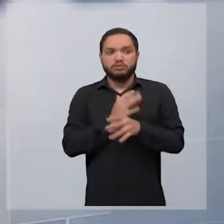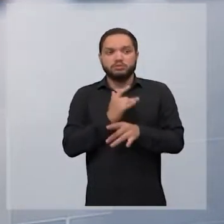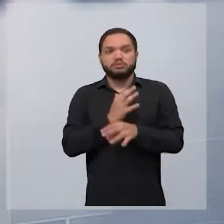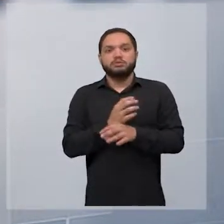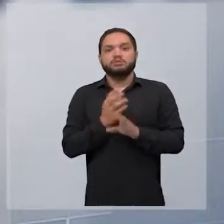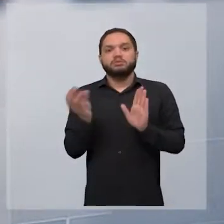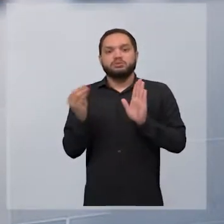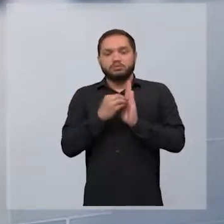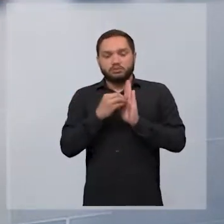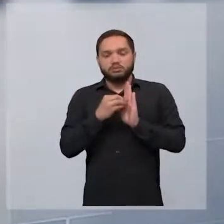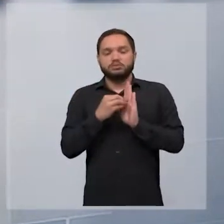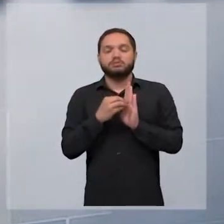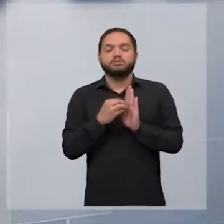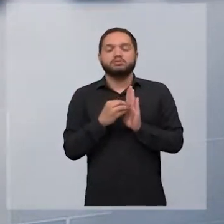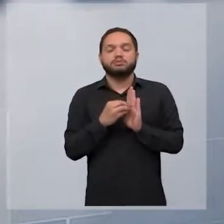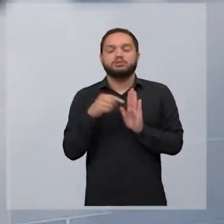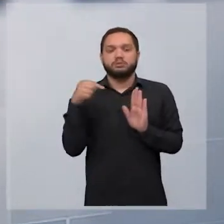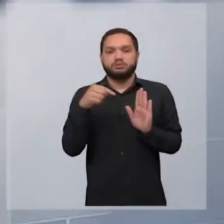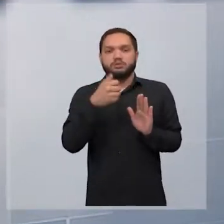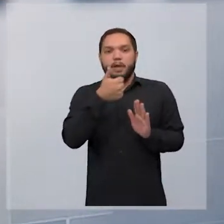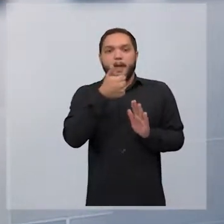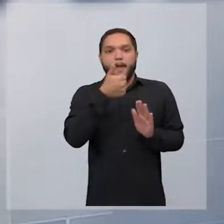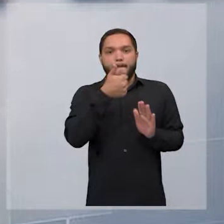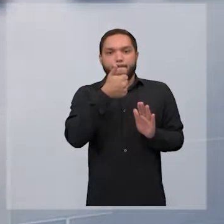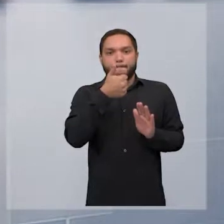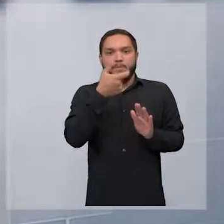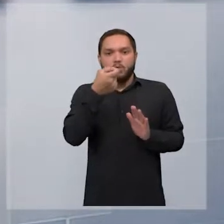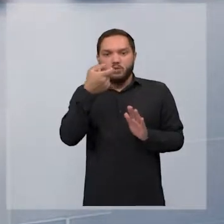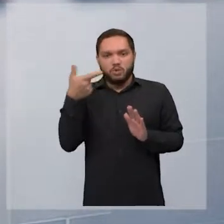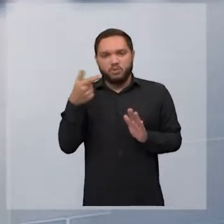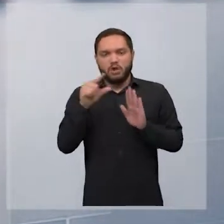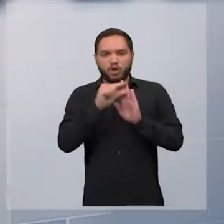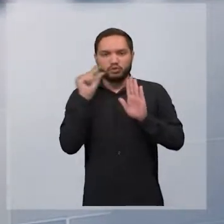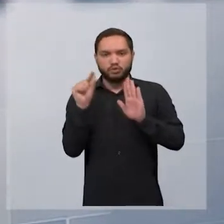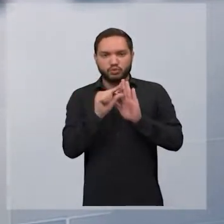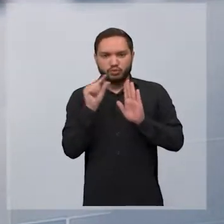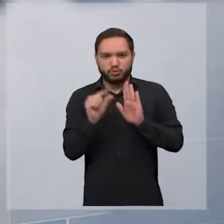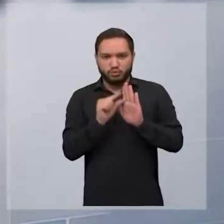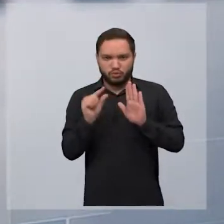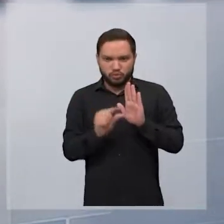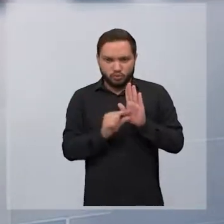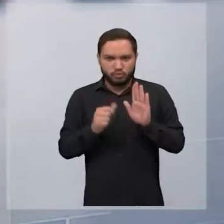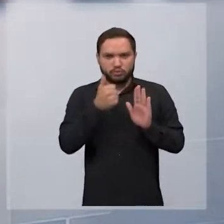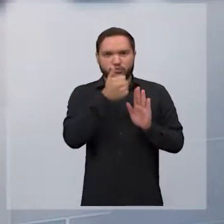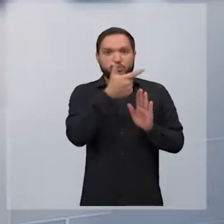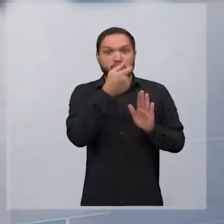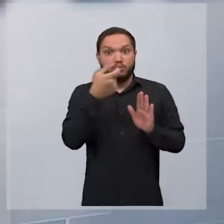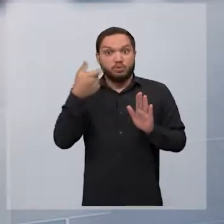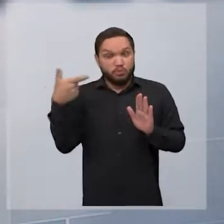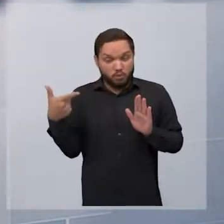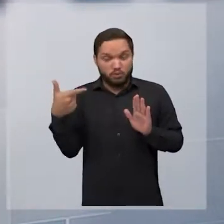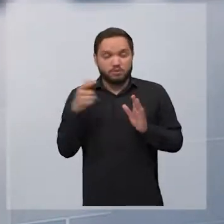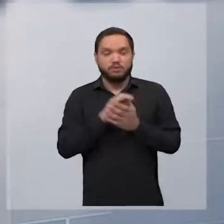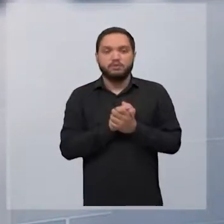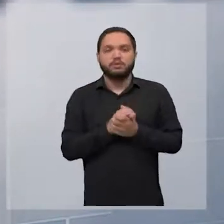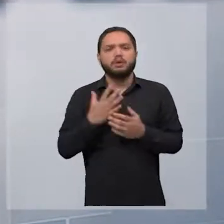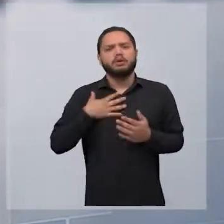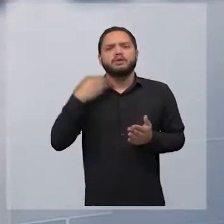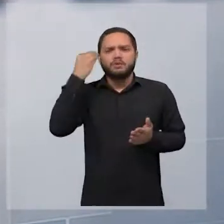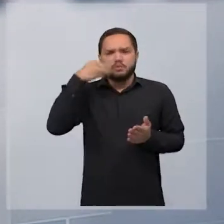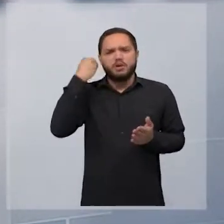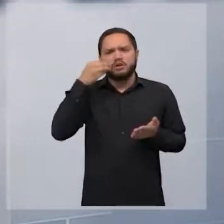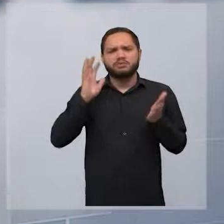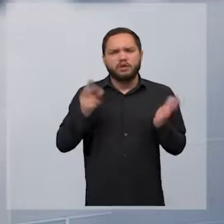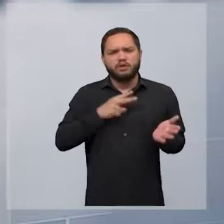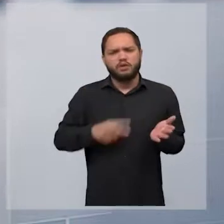está, tem 1.002 artigos. Quando eu, que já venho com uma certa boa experiência de legislador,